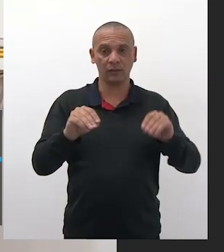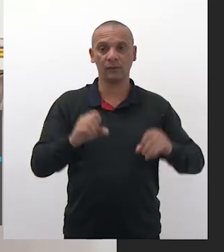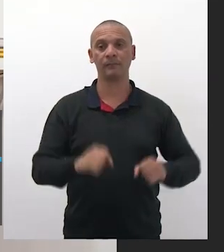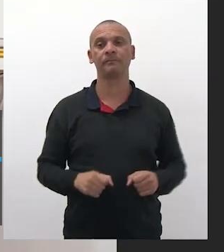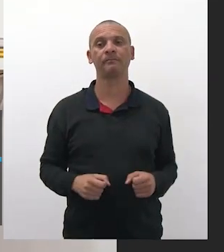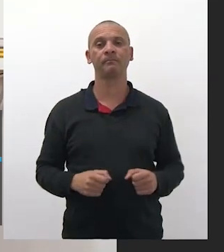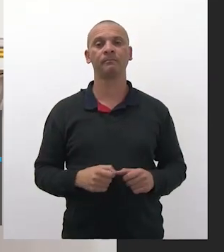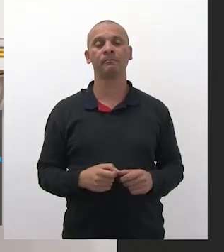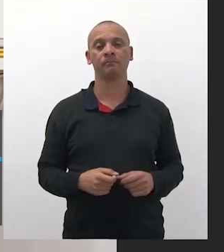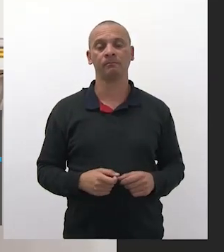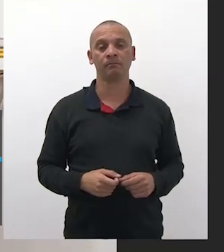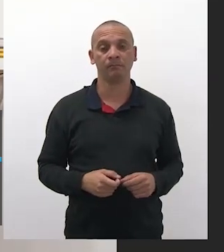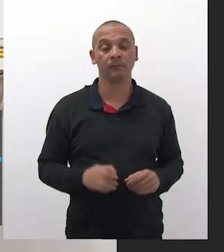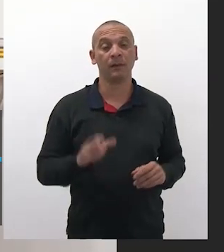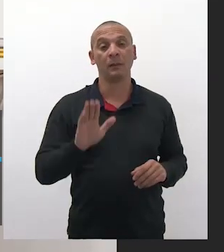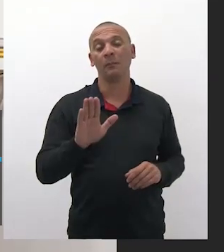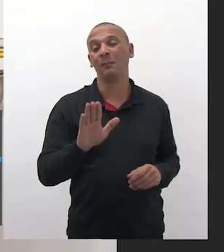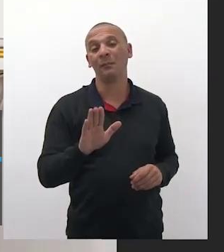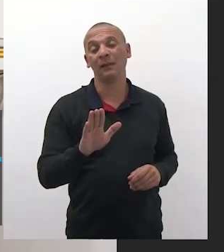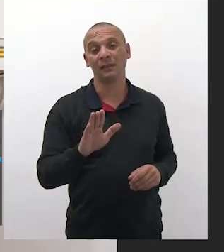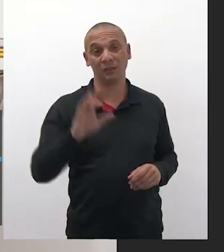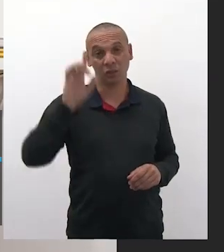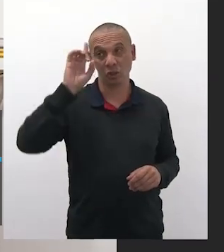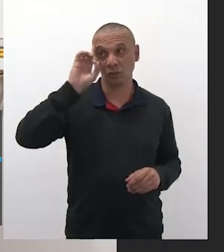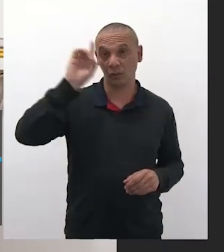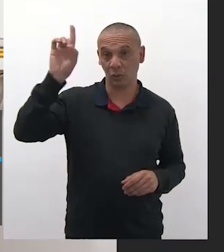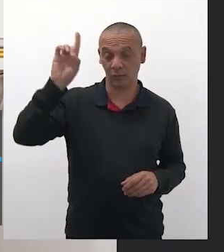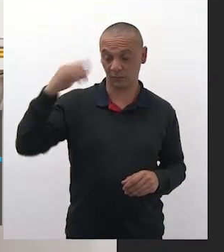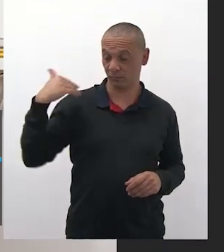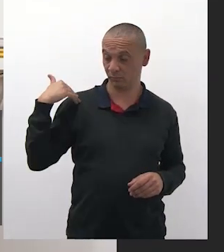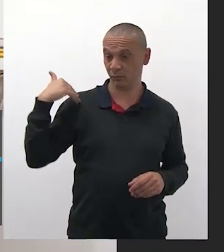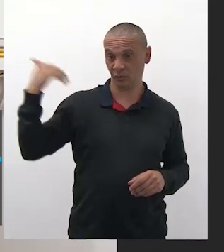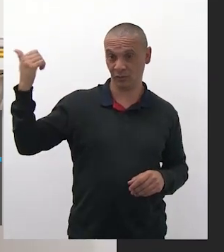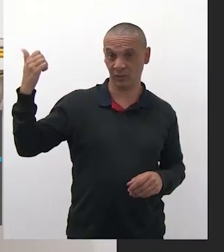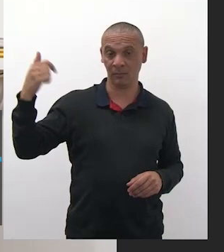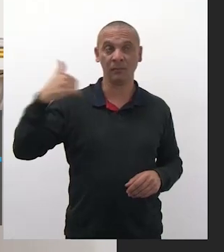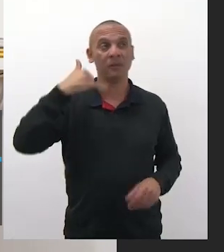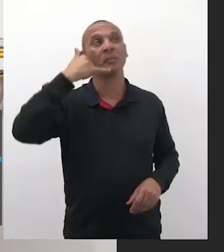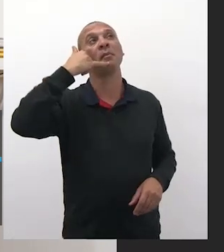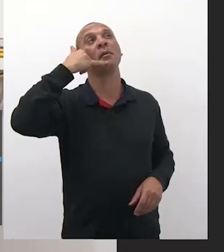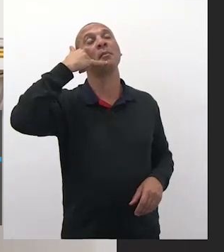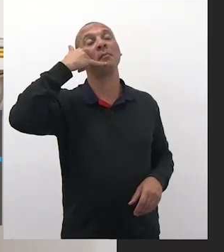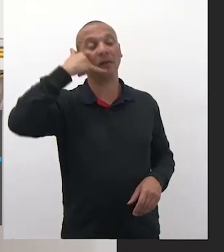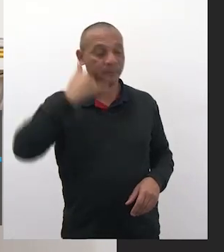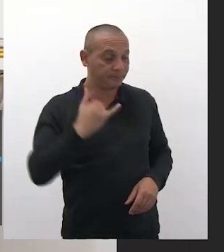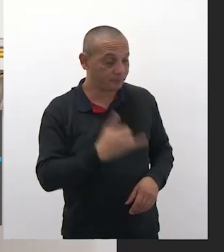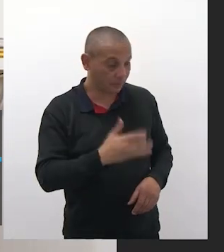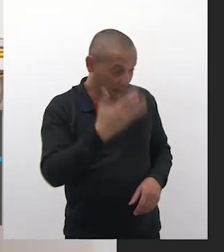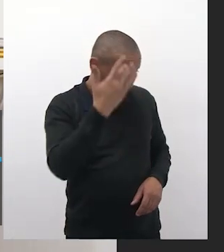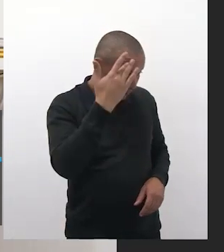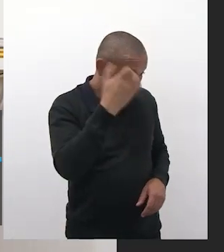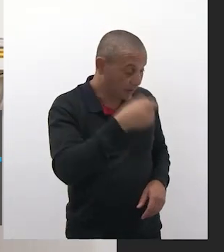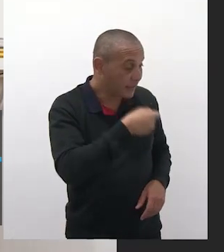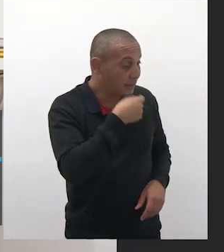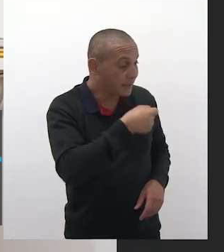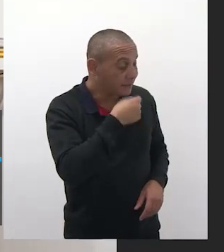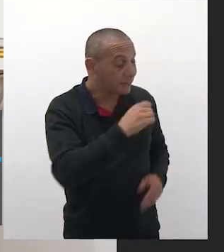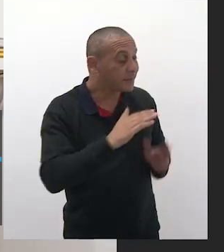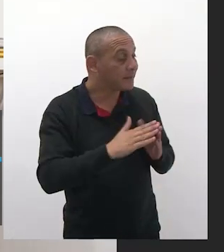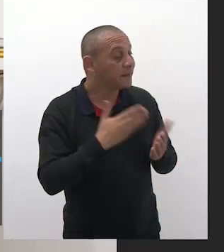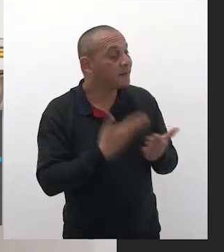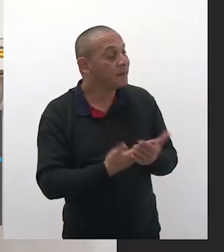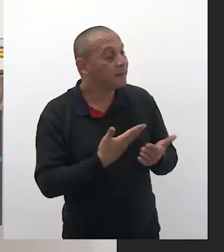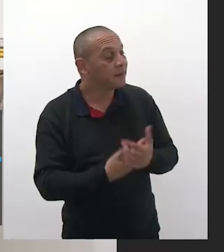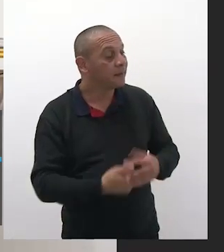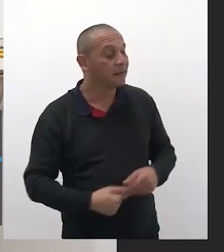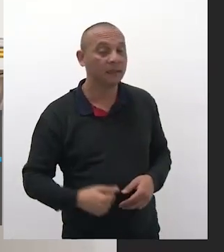horários. Mas aí a diretoria de ensino me ligou, falou, olha, amanhã é entrevista. Aí